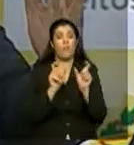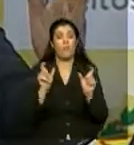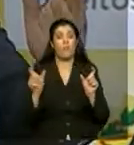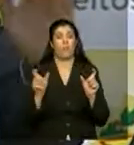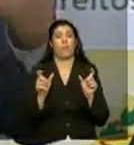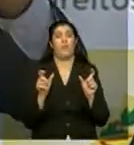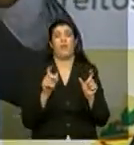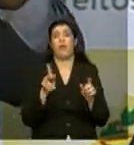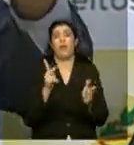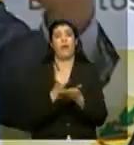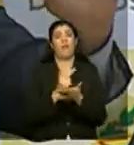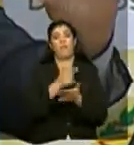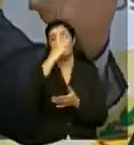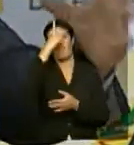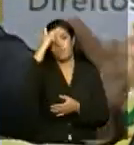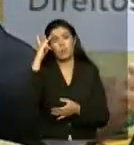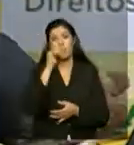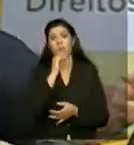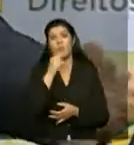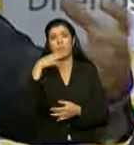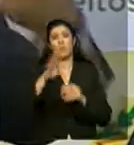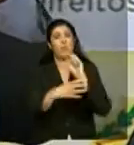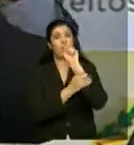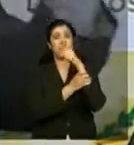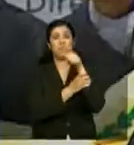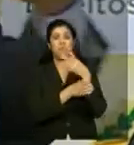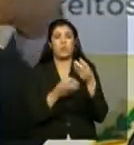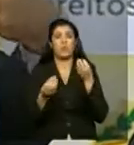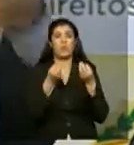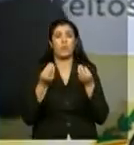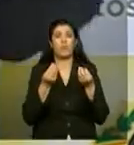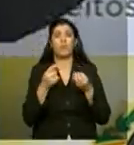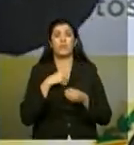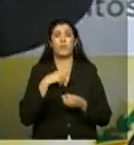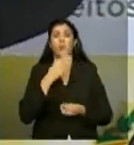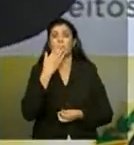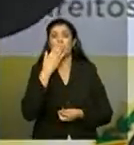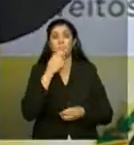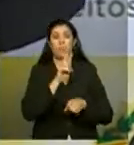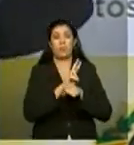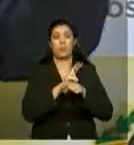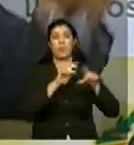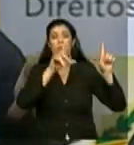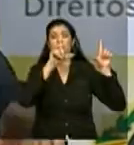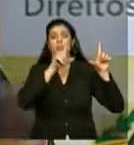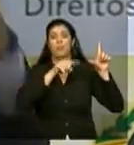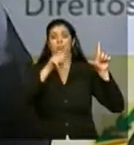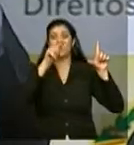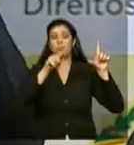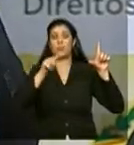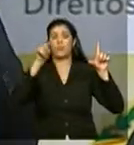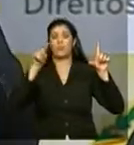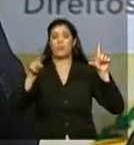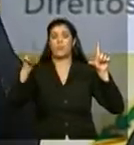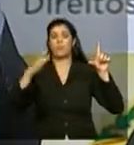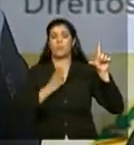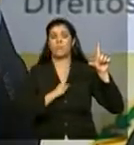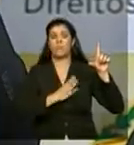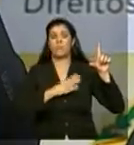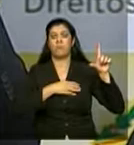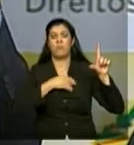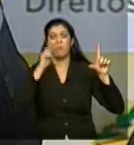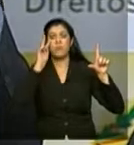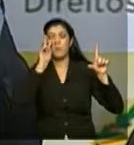paciente em uma sala de terapia conectado a monitores que não estás monitorizando que tu estás vendo